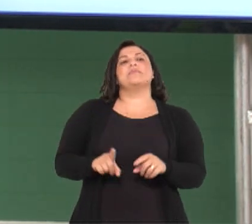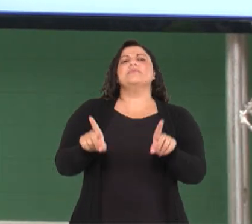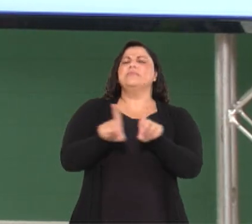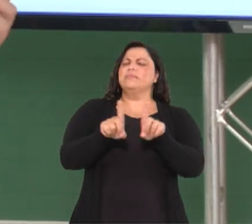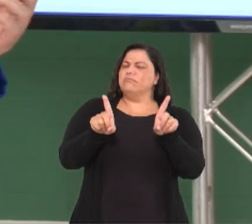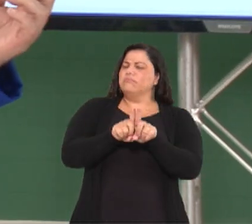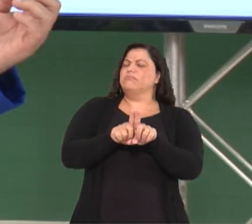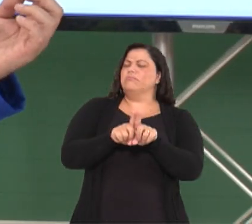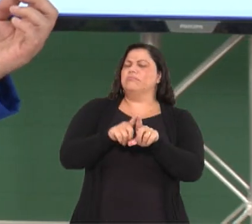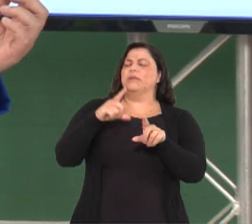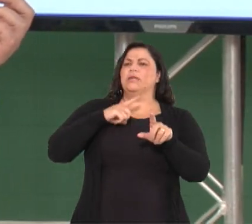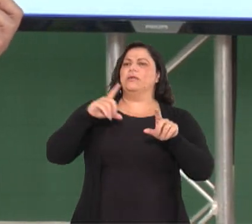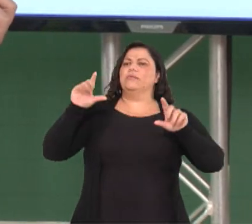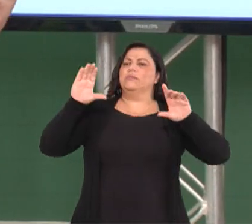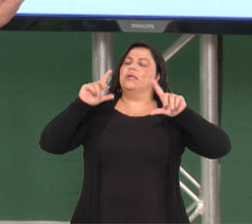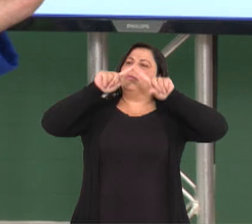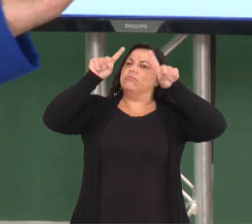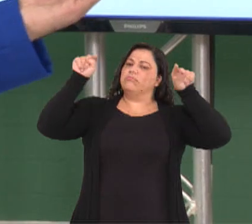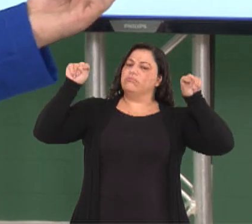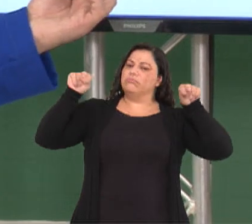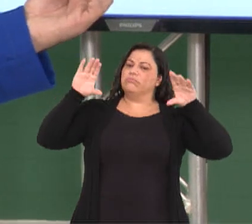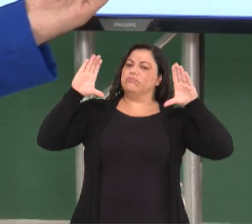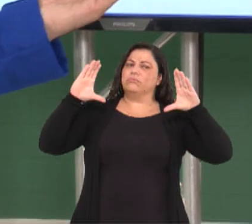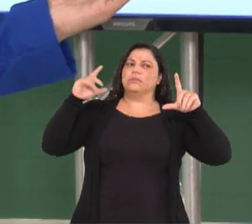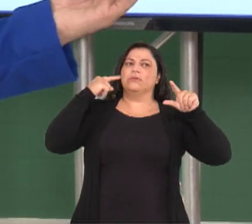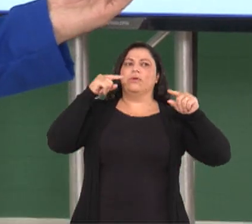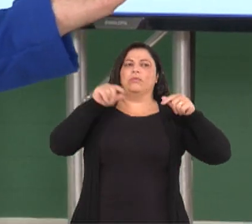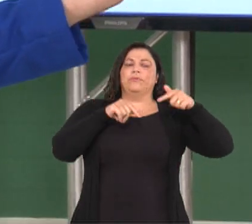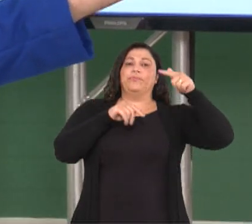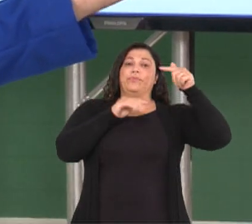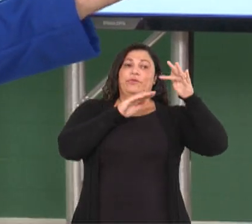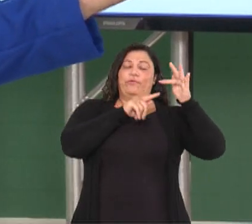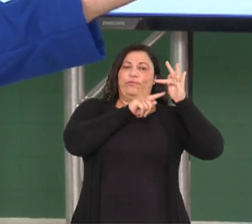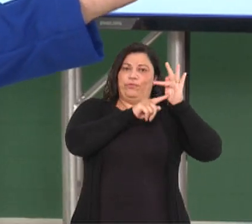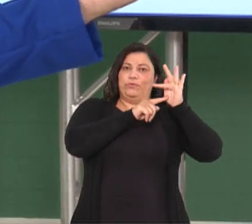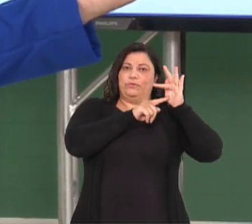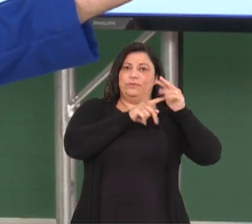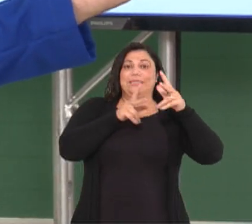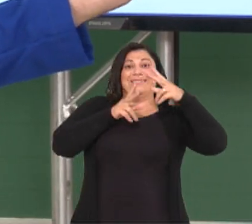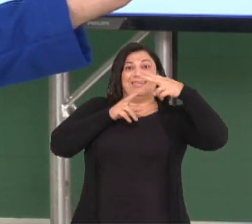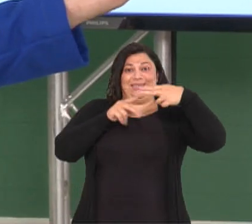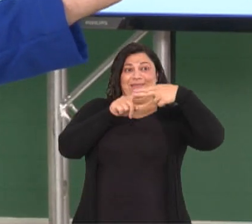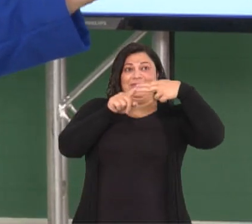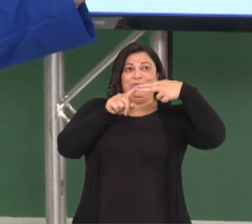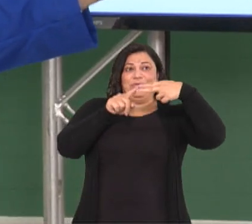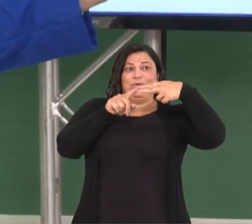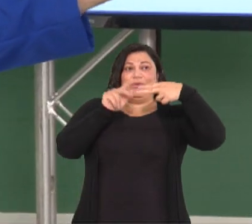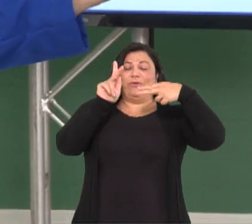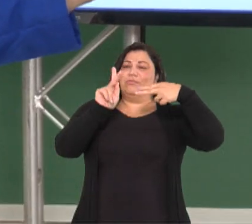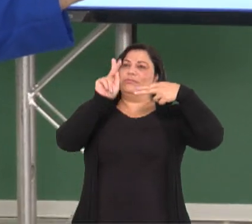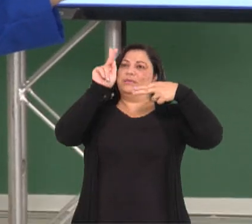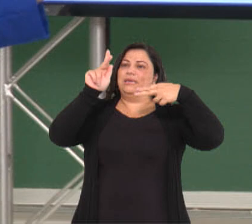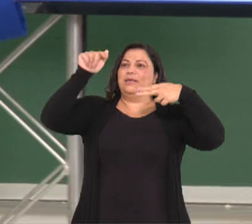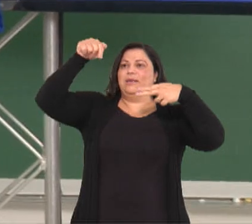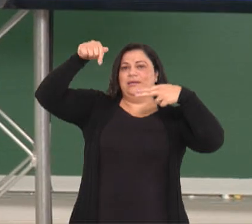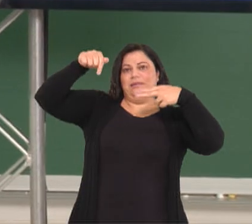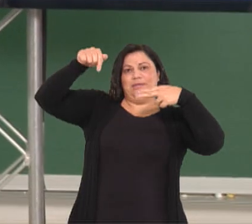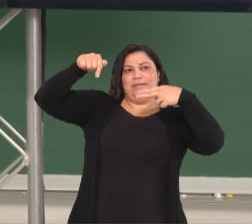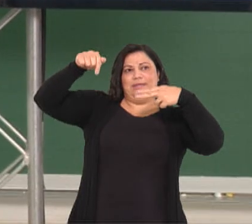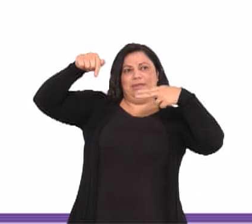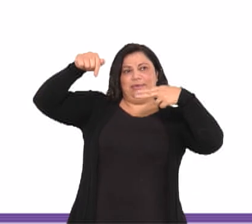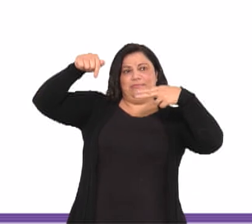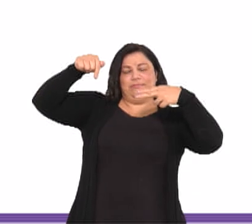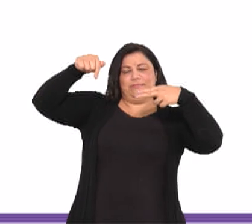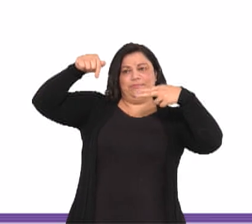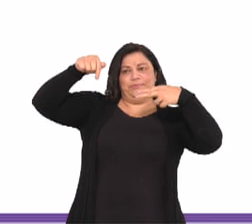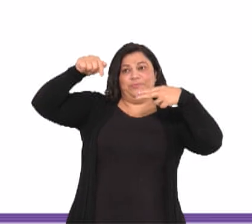ser encontrada pela lei de Coulomb. Força igual constante eletrostática vezes